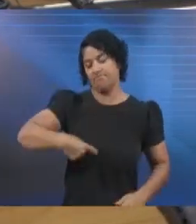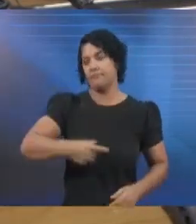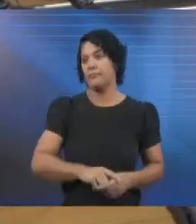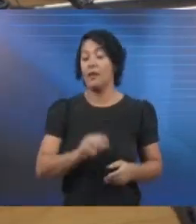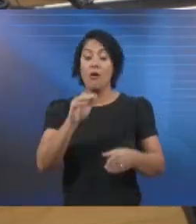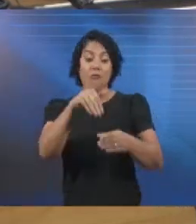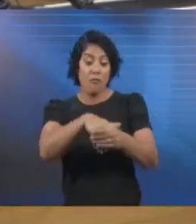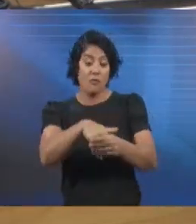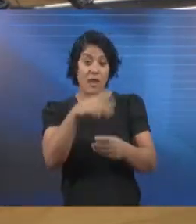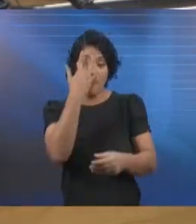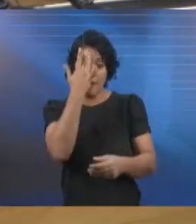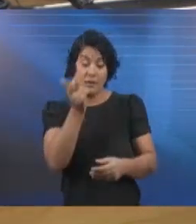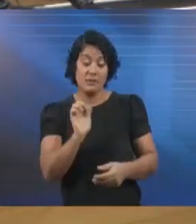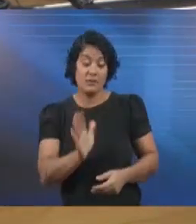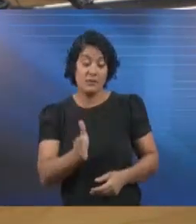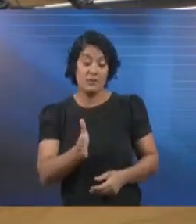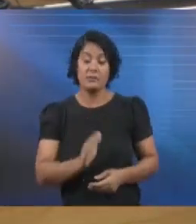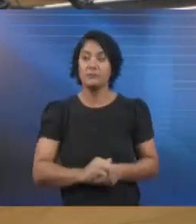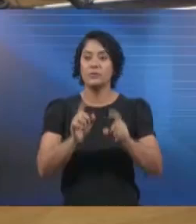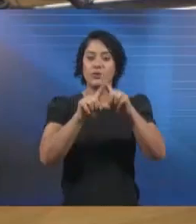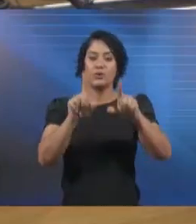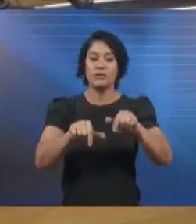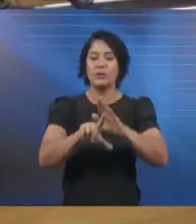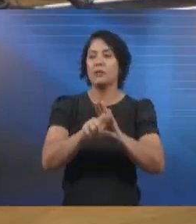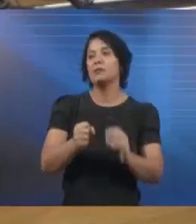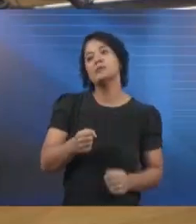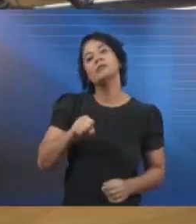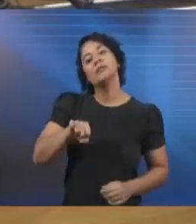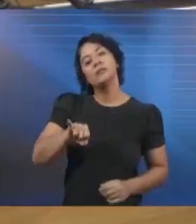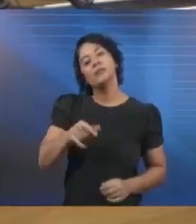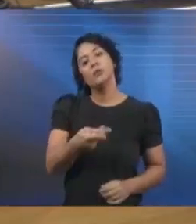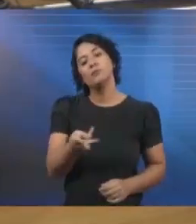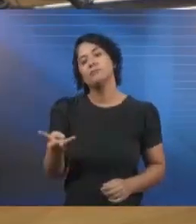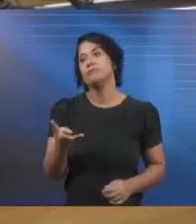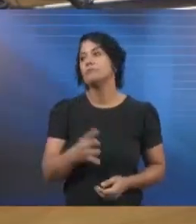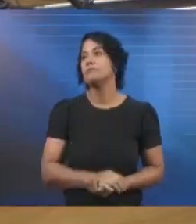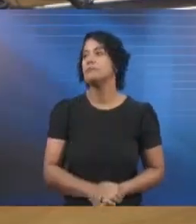vote amanhã já esse projeto de lei ou hoje se houver